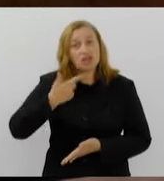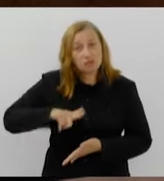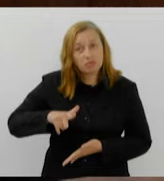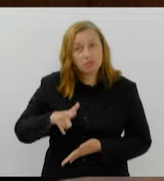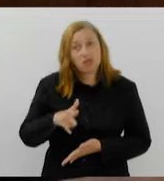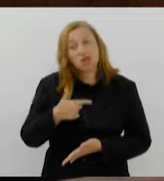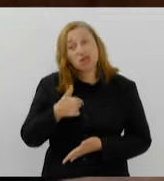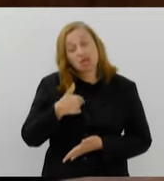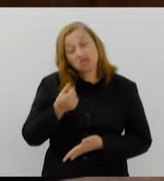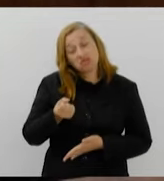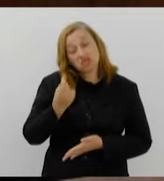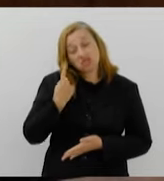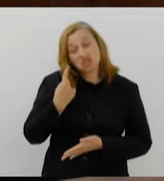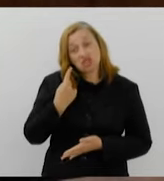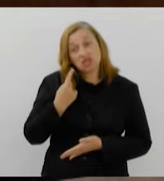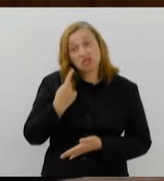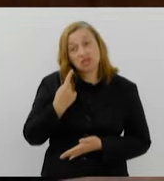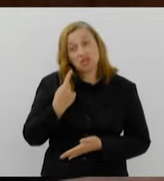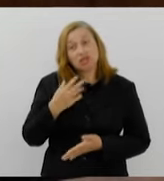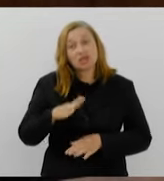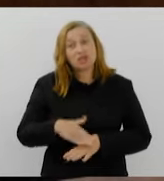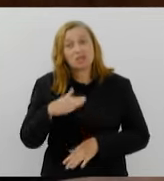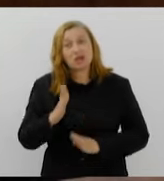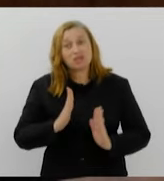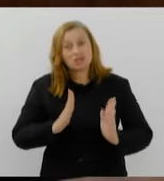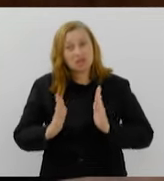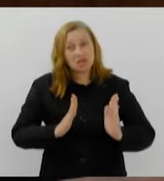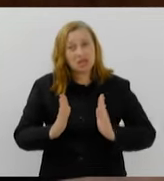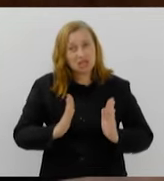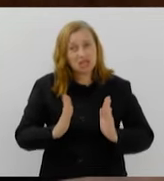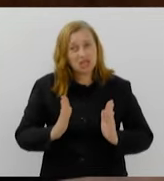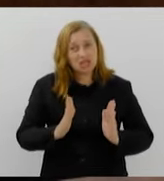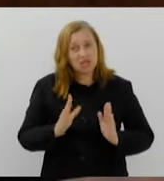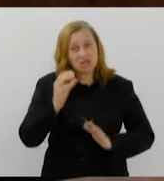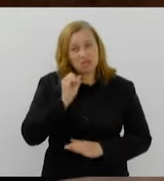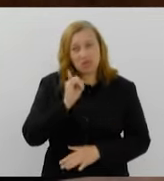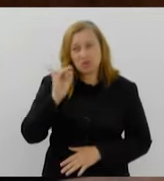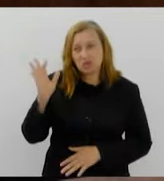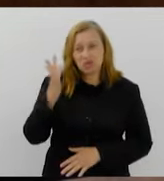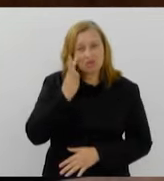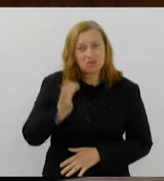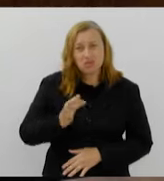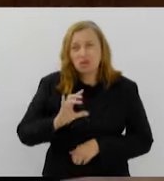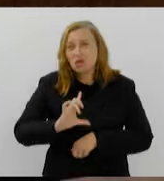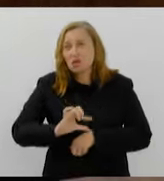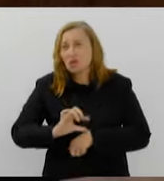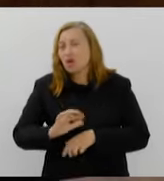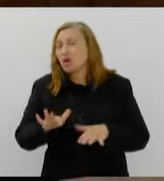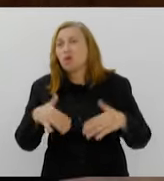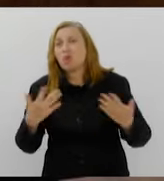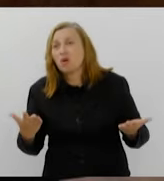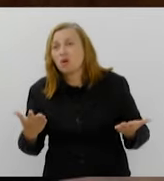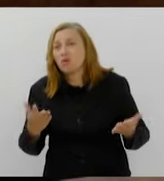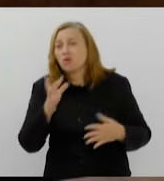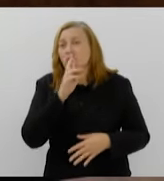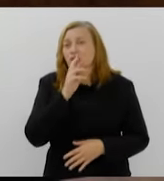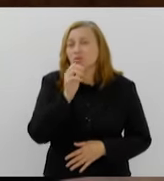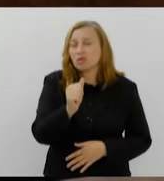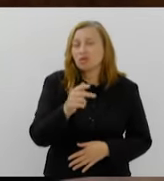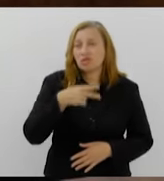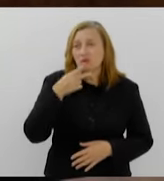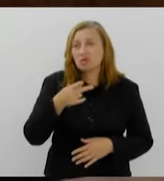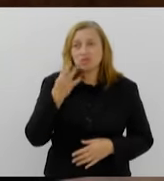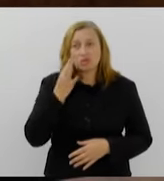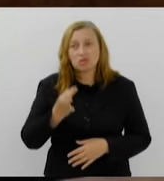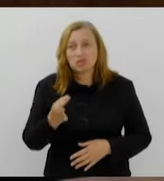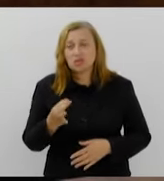causou muita estranheza ainda mais no período noturno na madrugada não sei que horas que foi Rodrigo Amorim Rodrigo Amorim falou aqui então isso